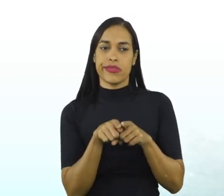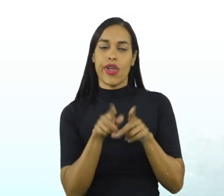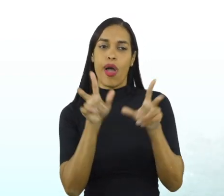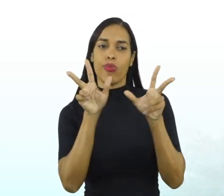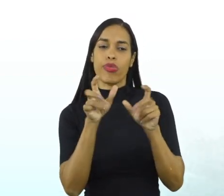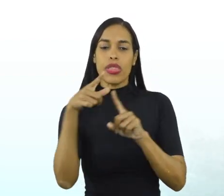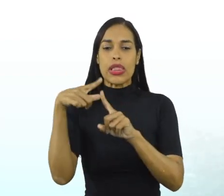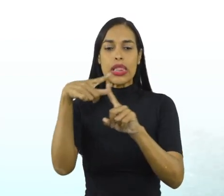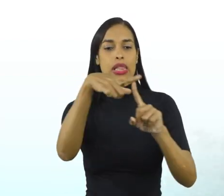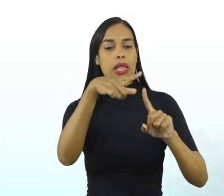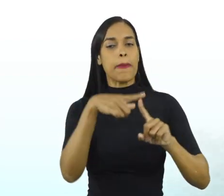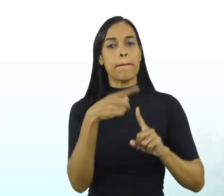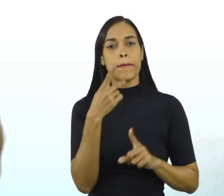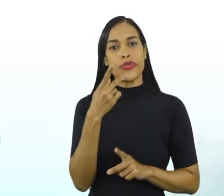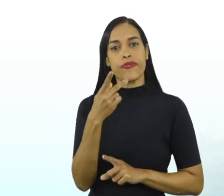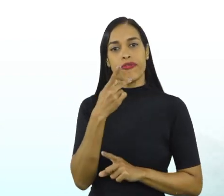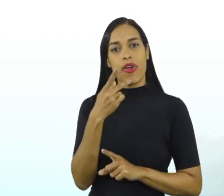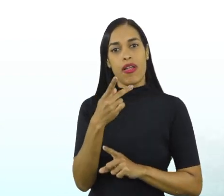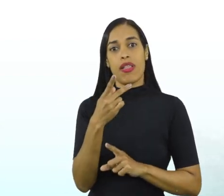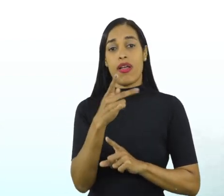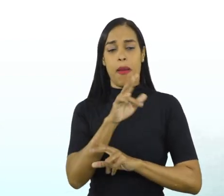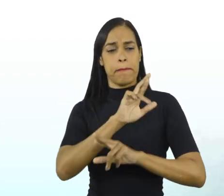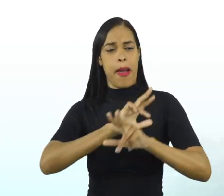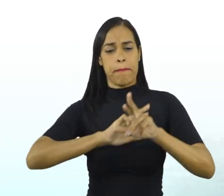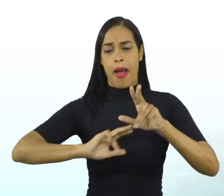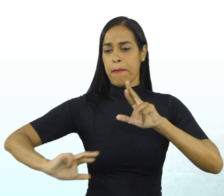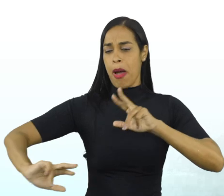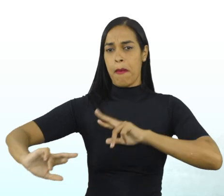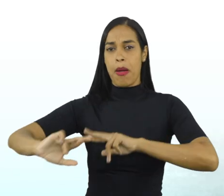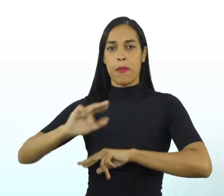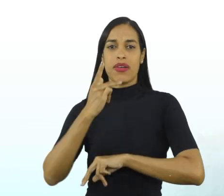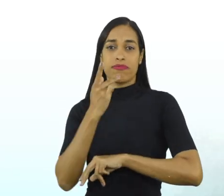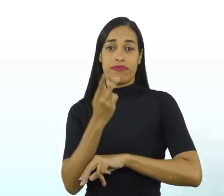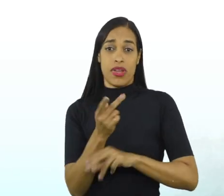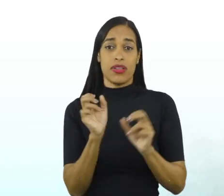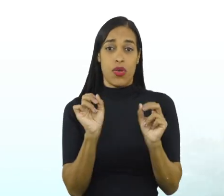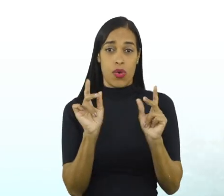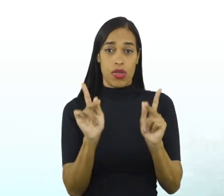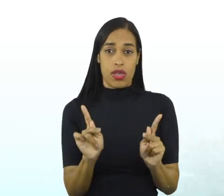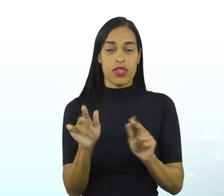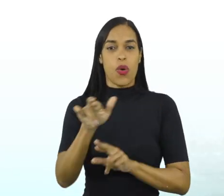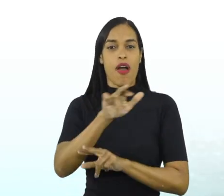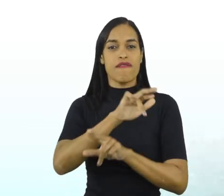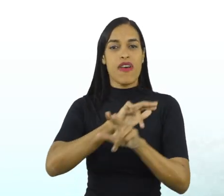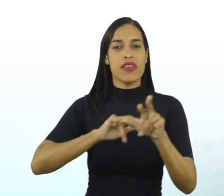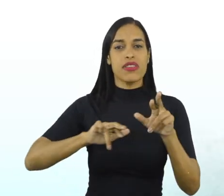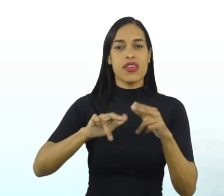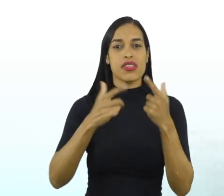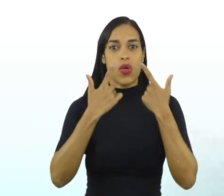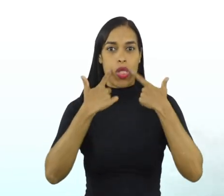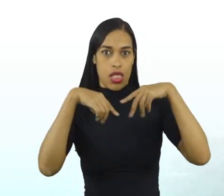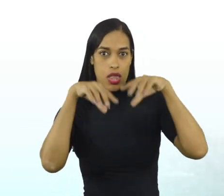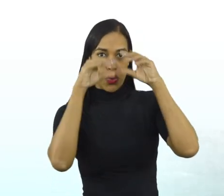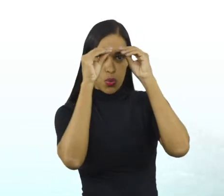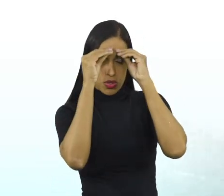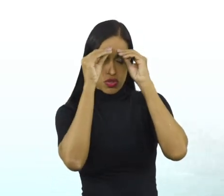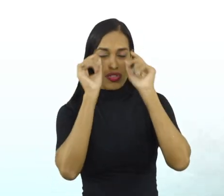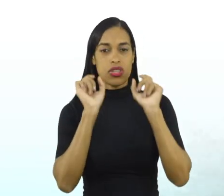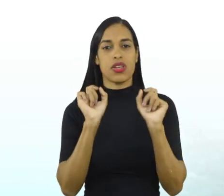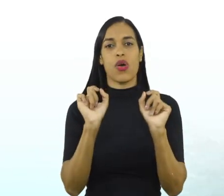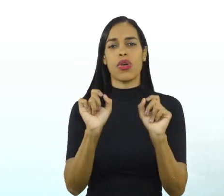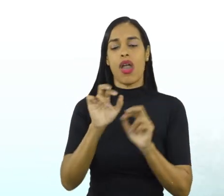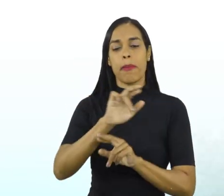falar. Então há diversidade de falas, ok? Então a variação linguística ela vai tratar exatamente